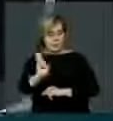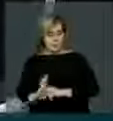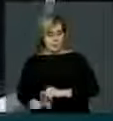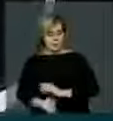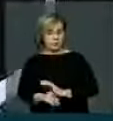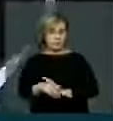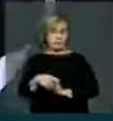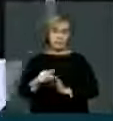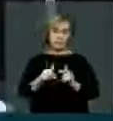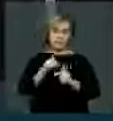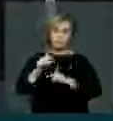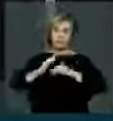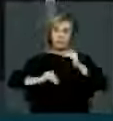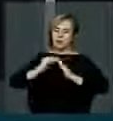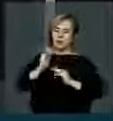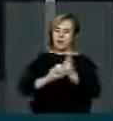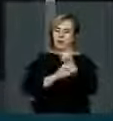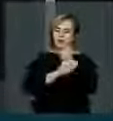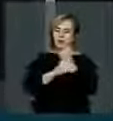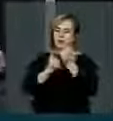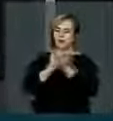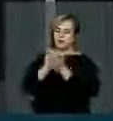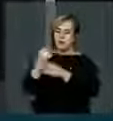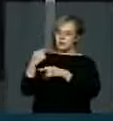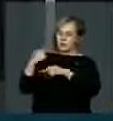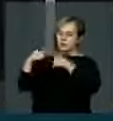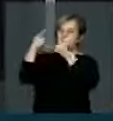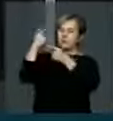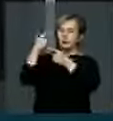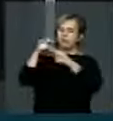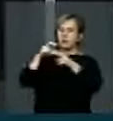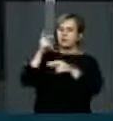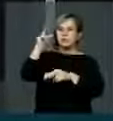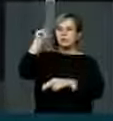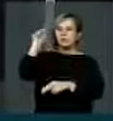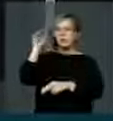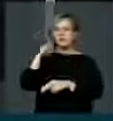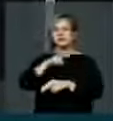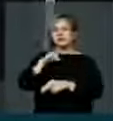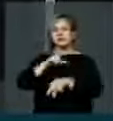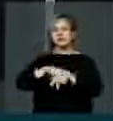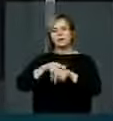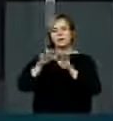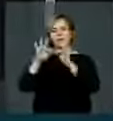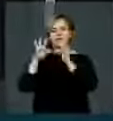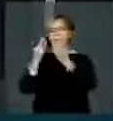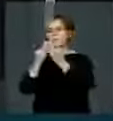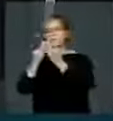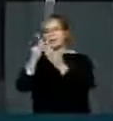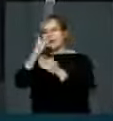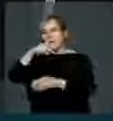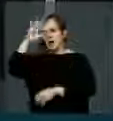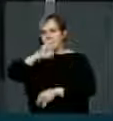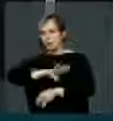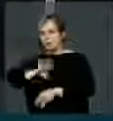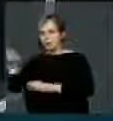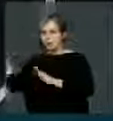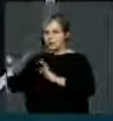a atividade de seguros desenvolveu Desde da vinda da família real portuguesa o mercado Seguros do Brasil